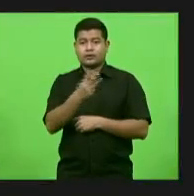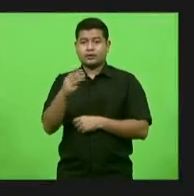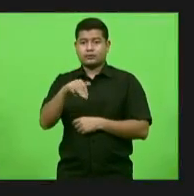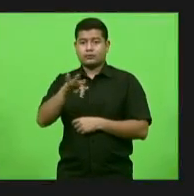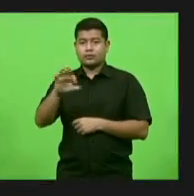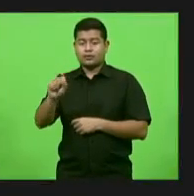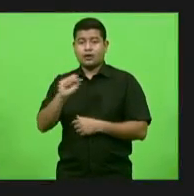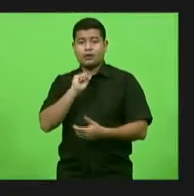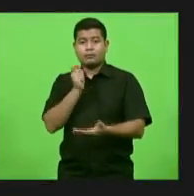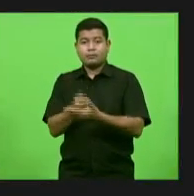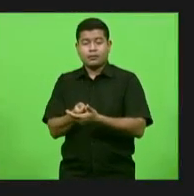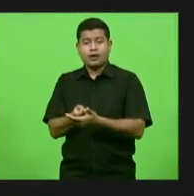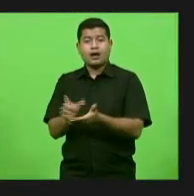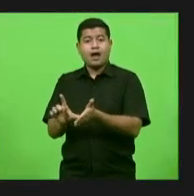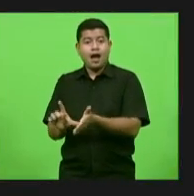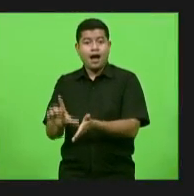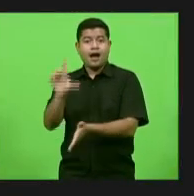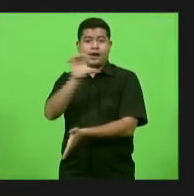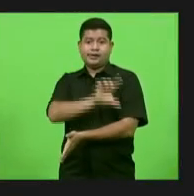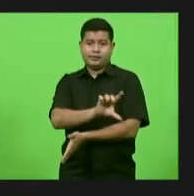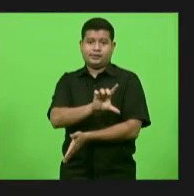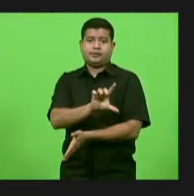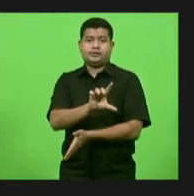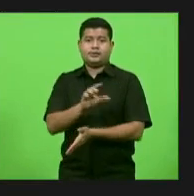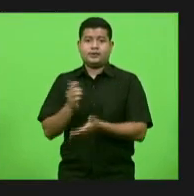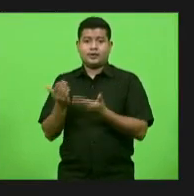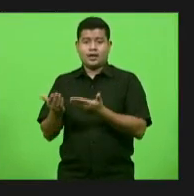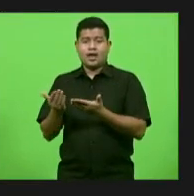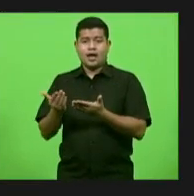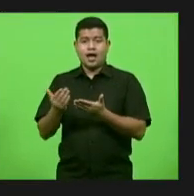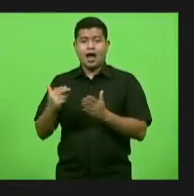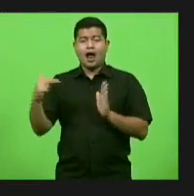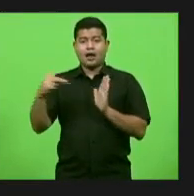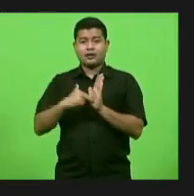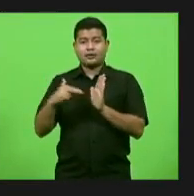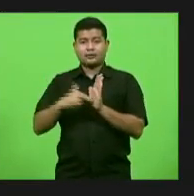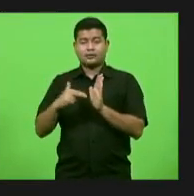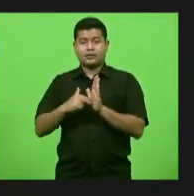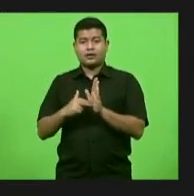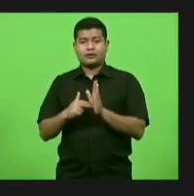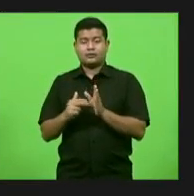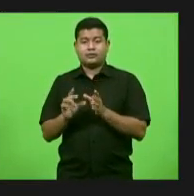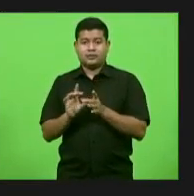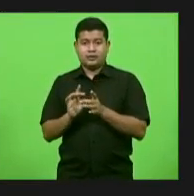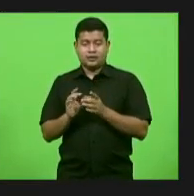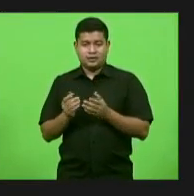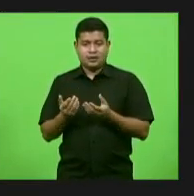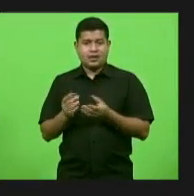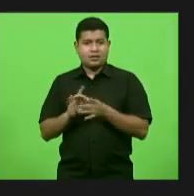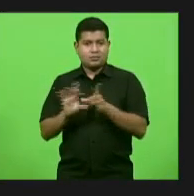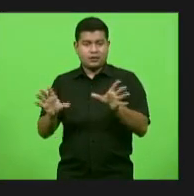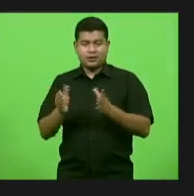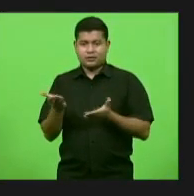de forma antecipada. A minuta de dispensa de licitação foi firmada pelo secretário da